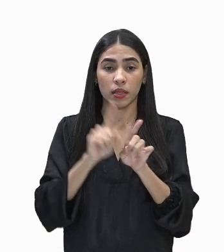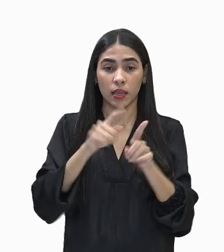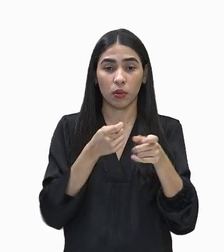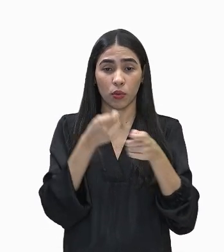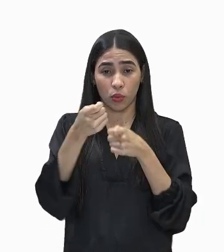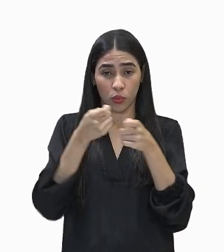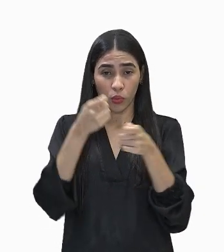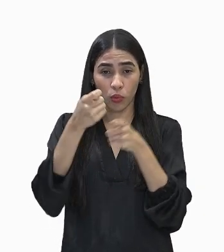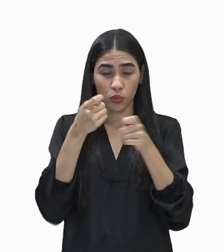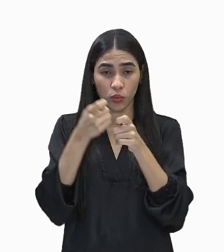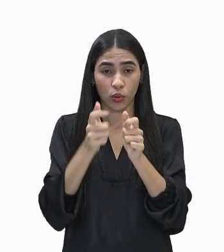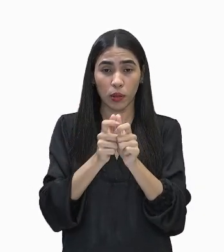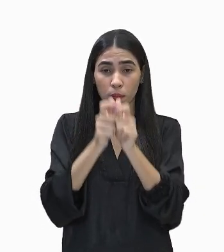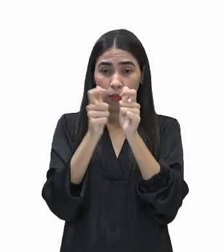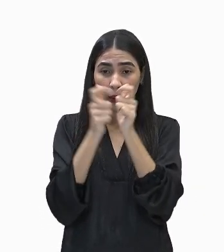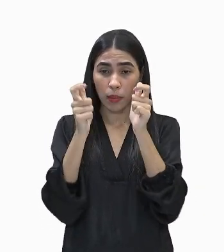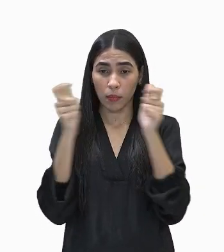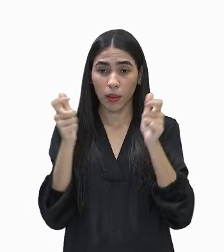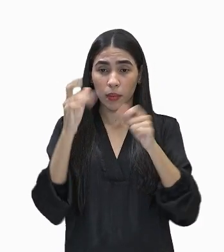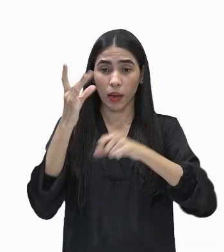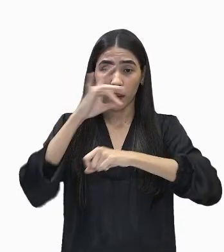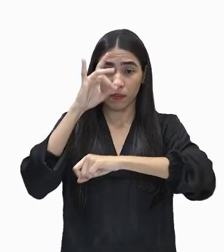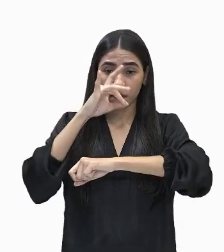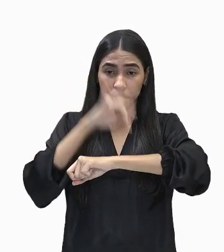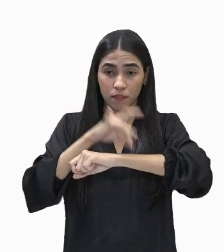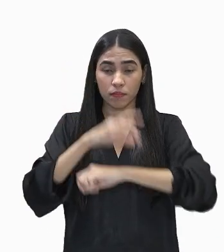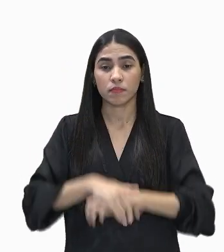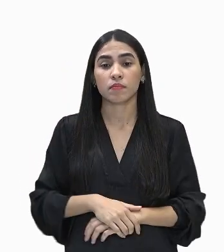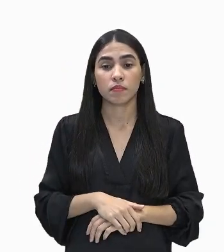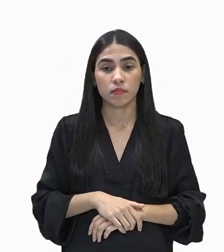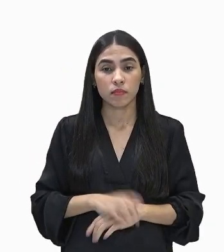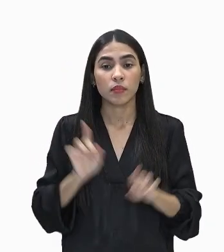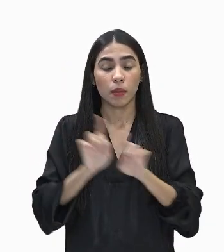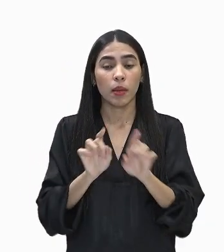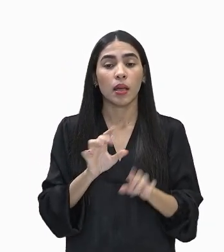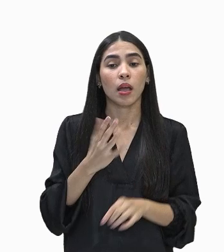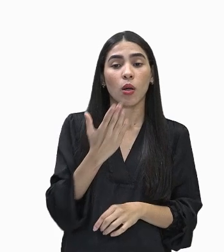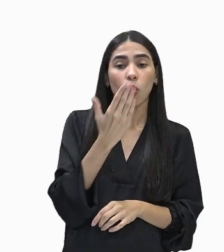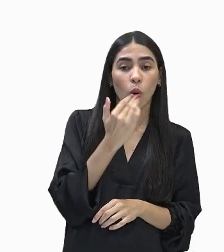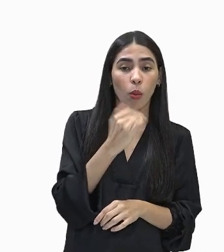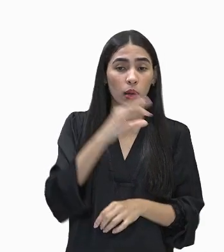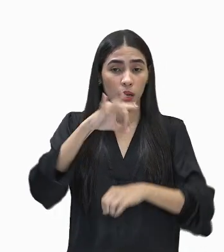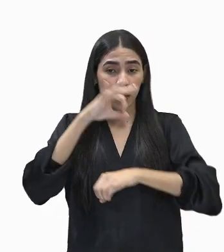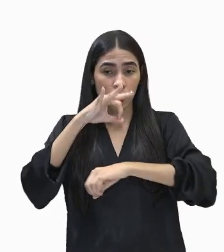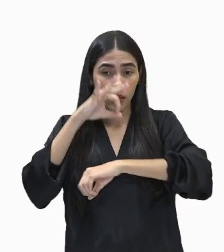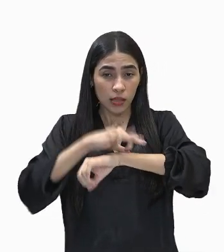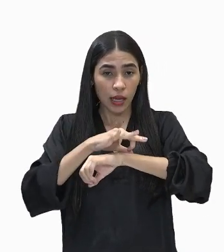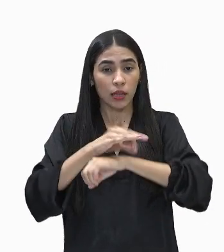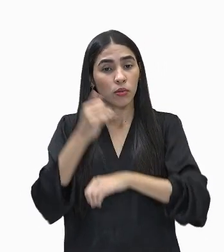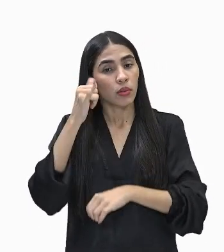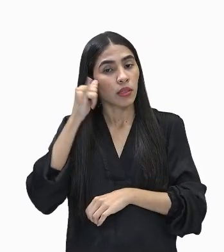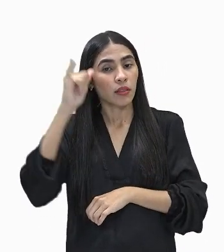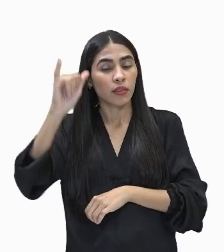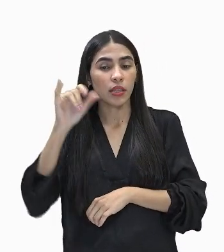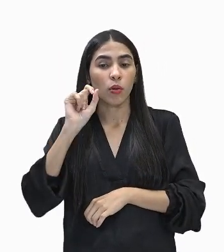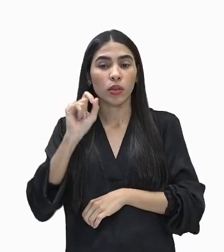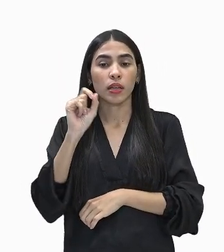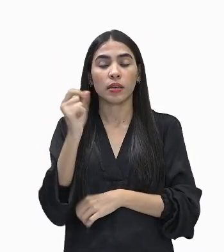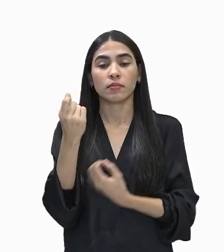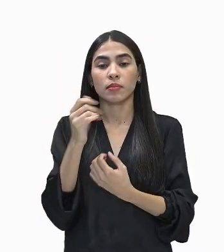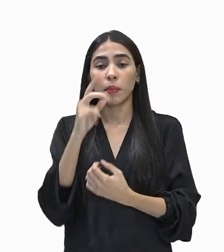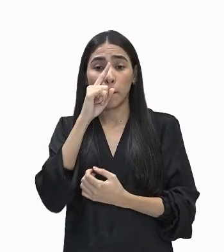de população de insetos. Sim, elas predam insetos que podem ser pragas para as plantas.